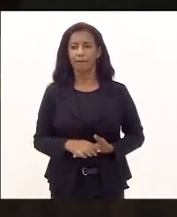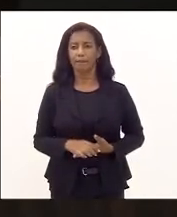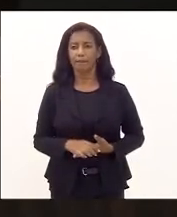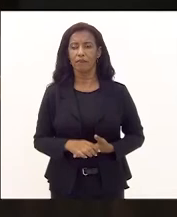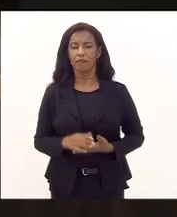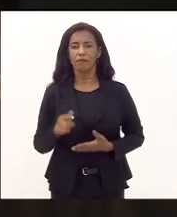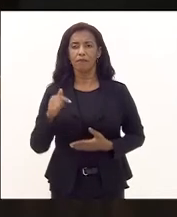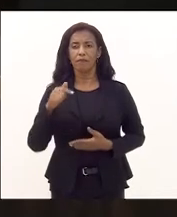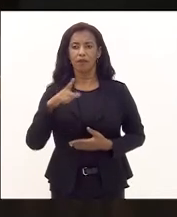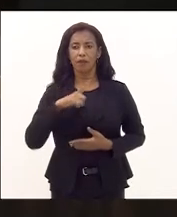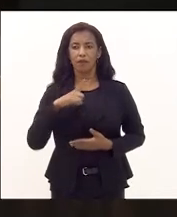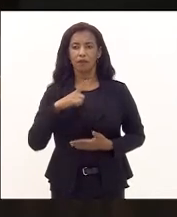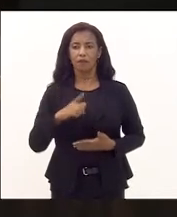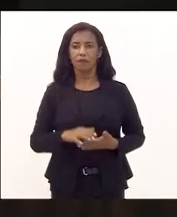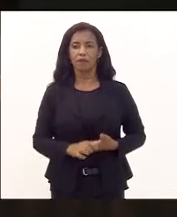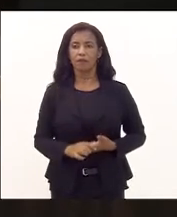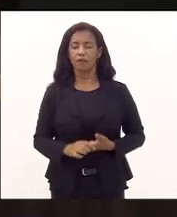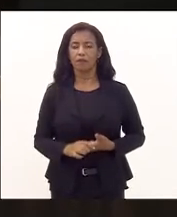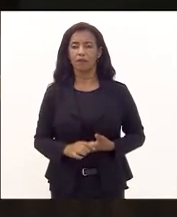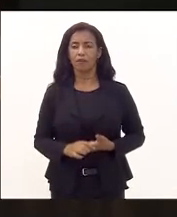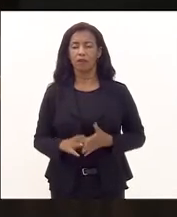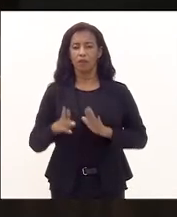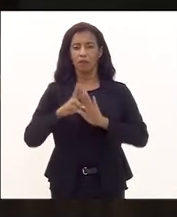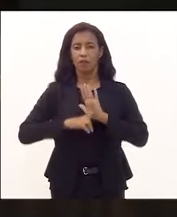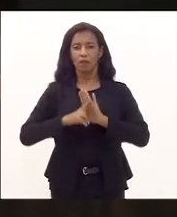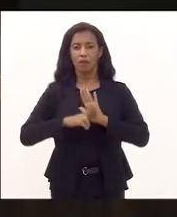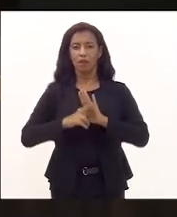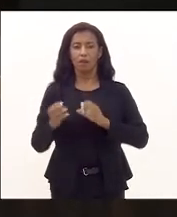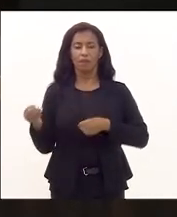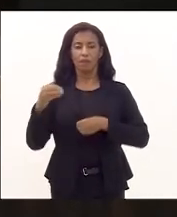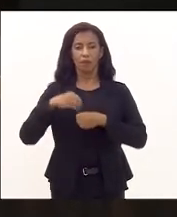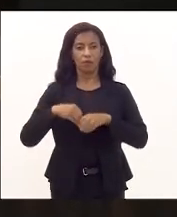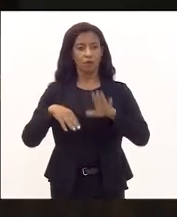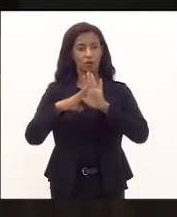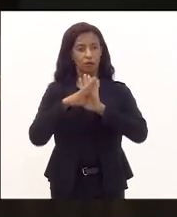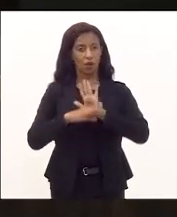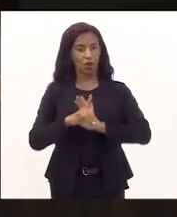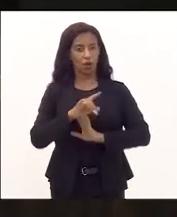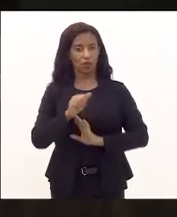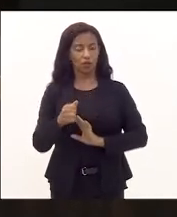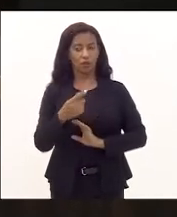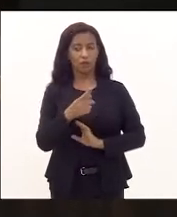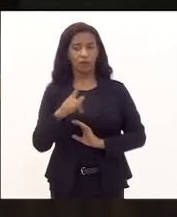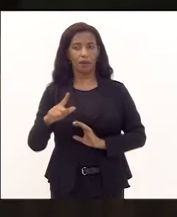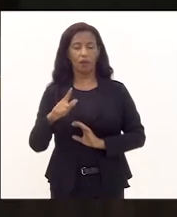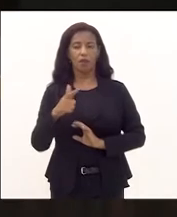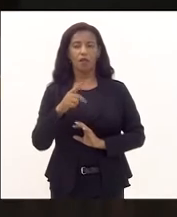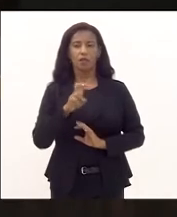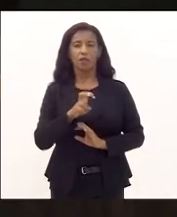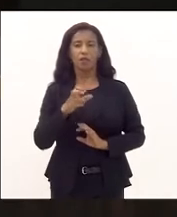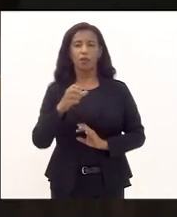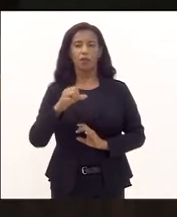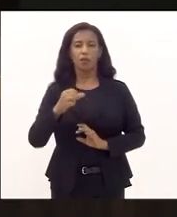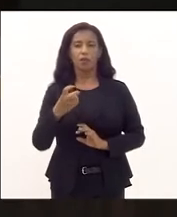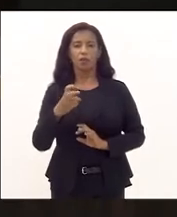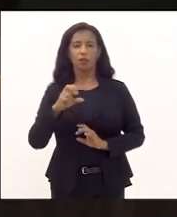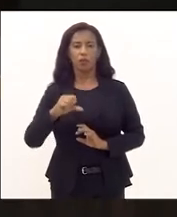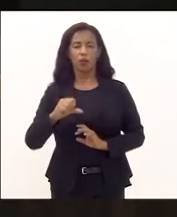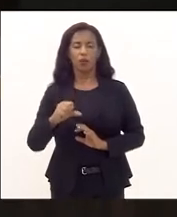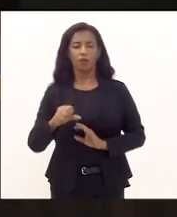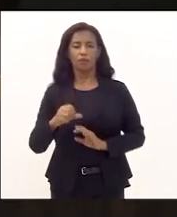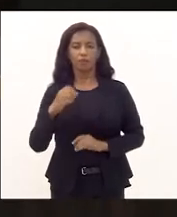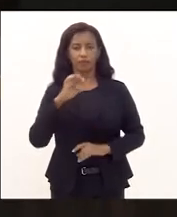Há sobre a mesa requerimento para inclusão na ordem do dia, projeto de lei 3859, deputada Marta